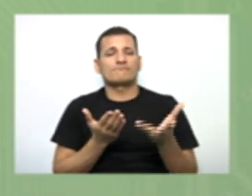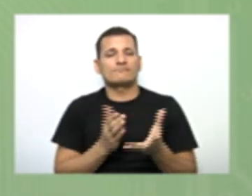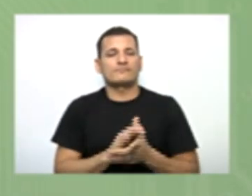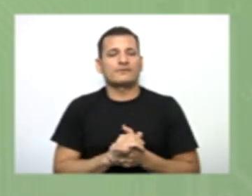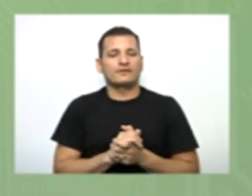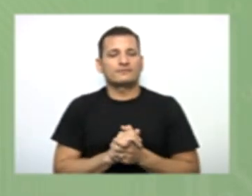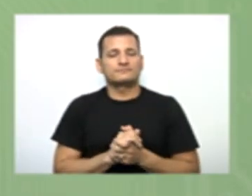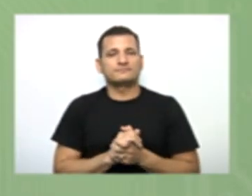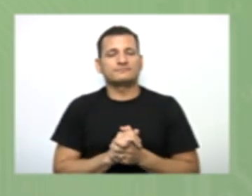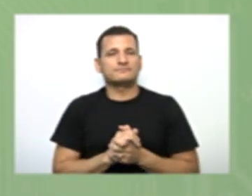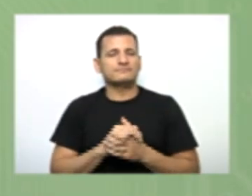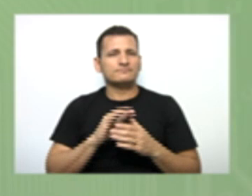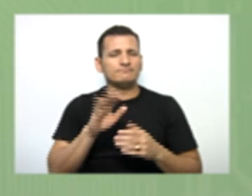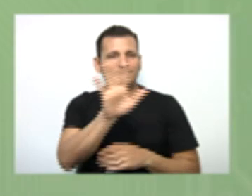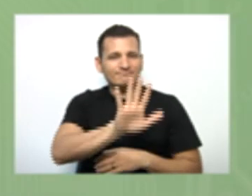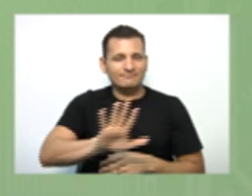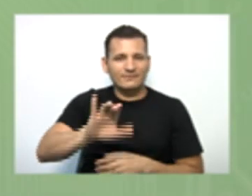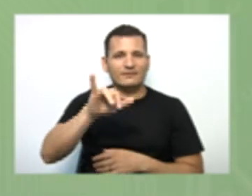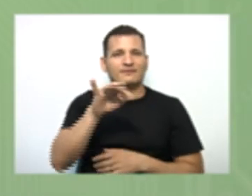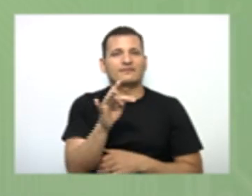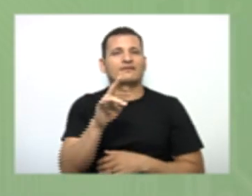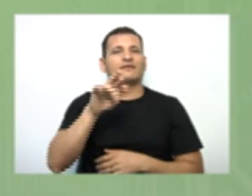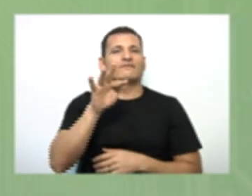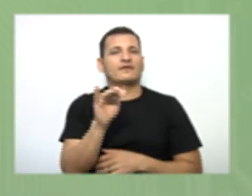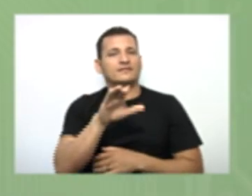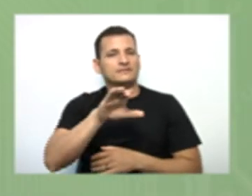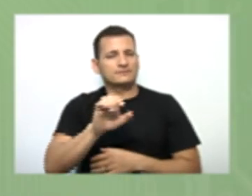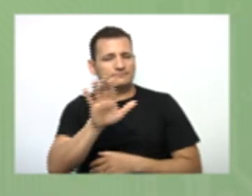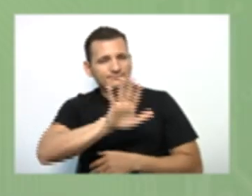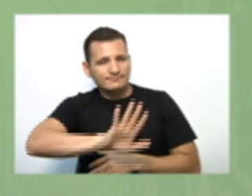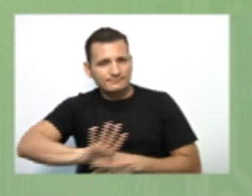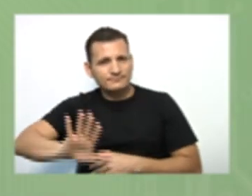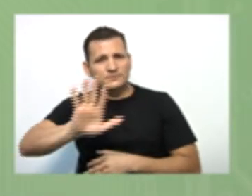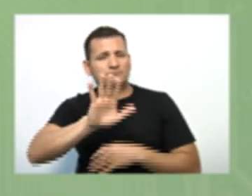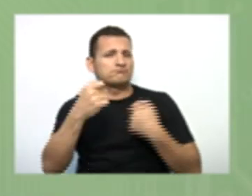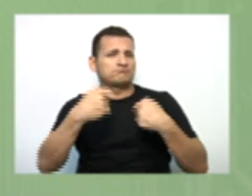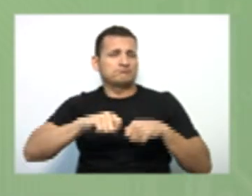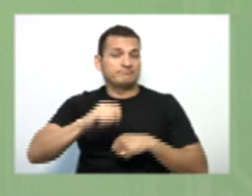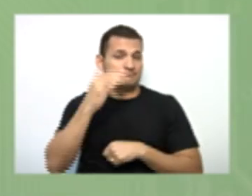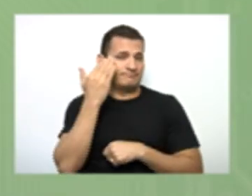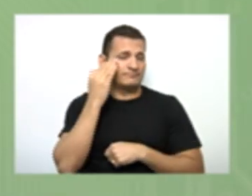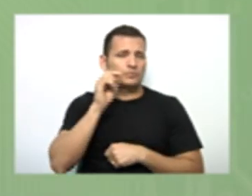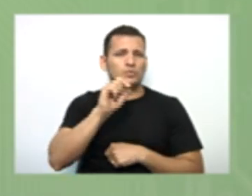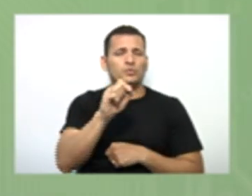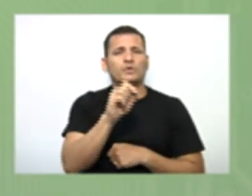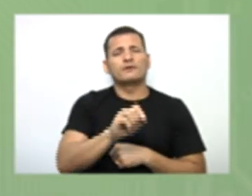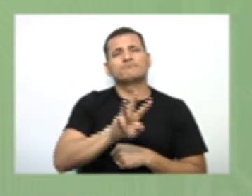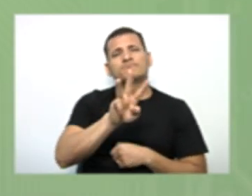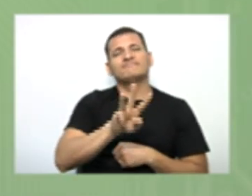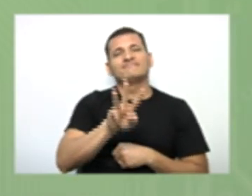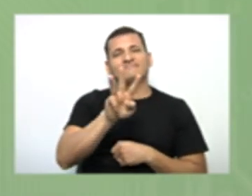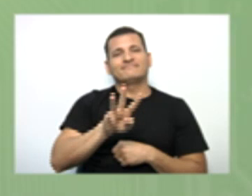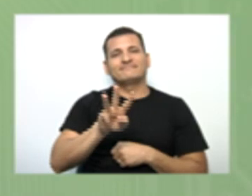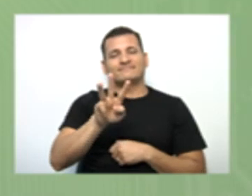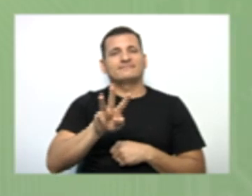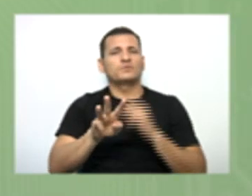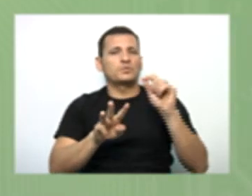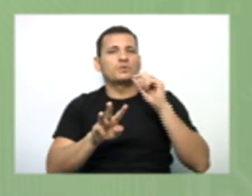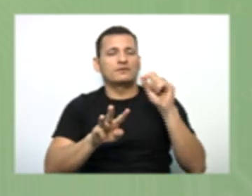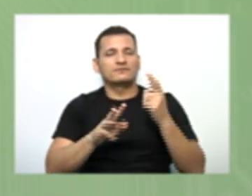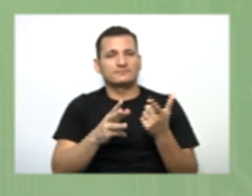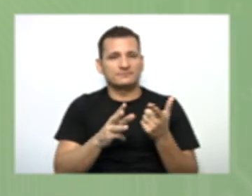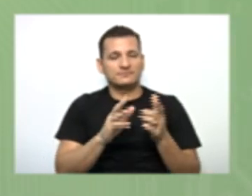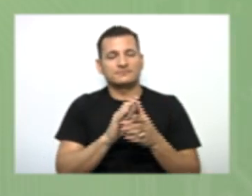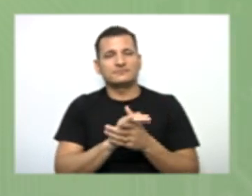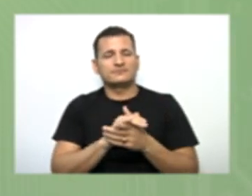coisa toda de interface web, nós precisamos entender o que é uma página web. Conceituar página web. E